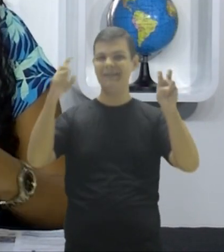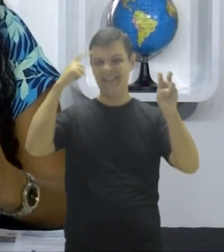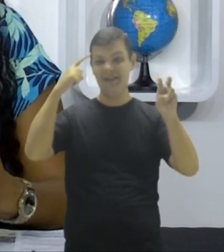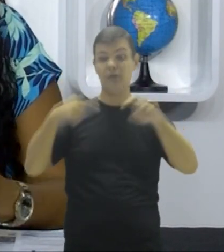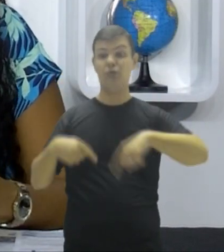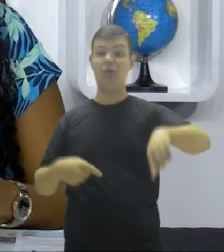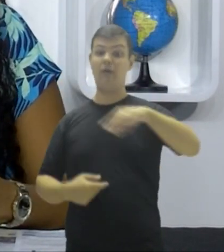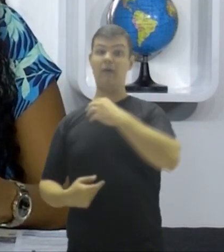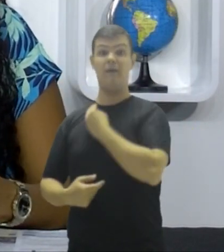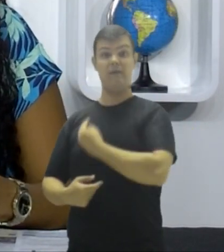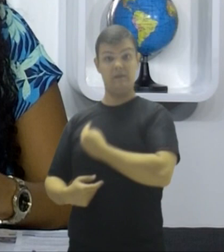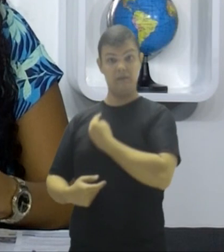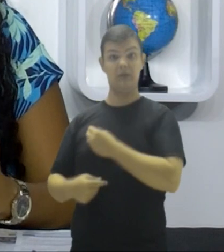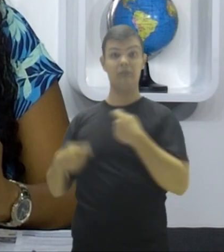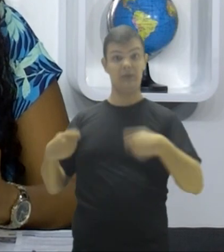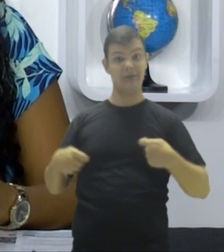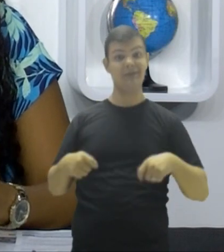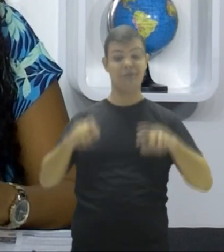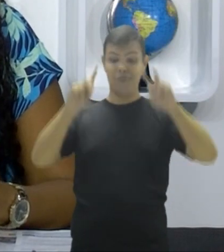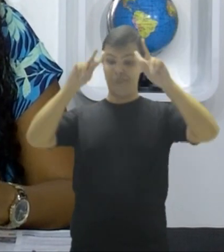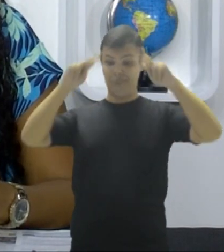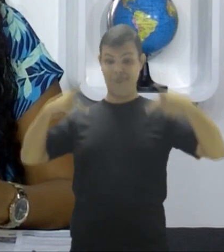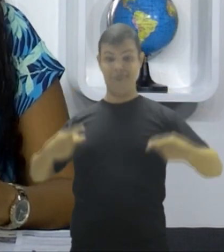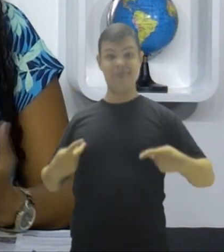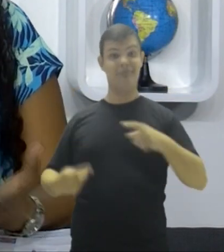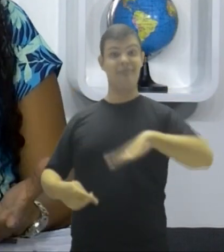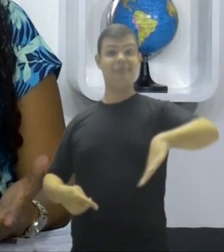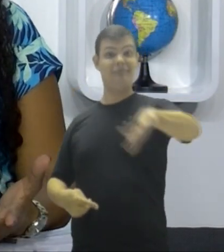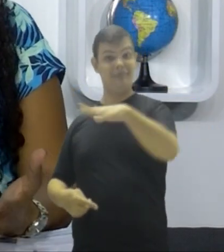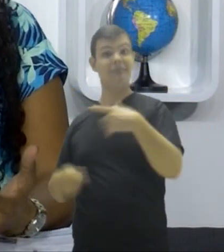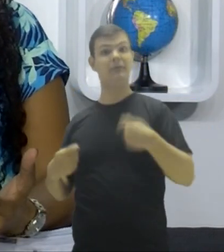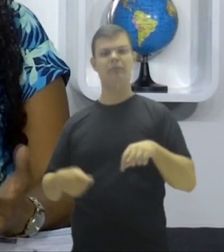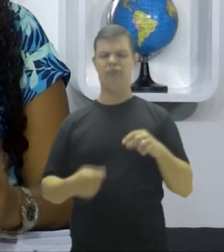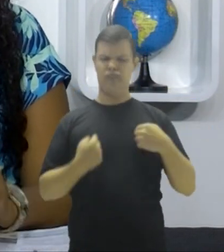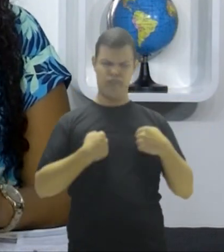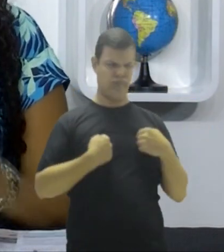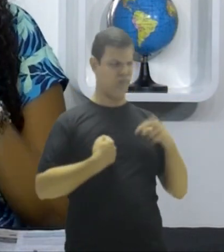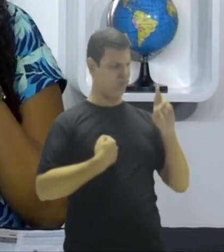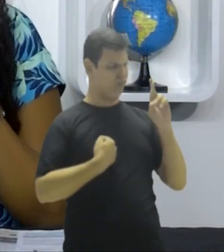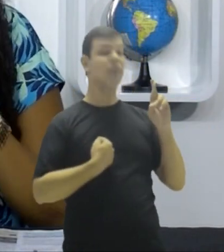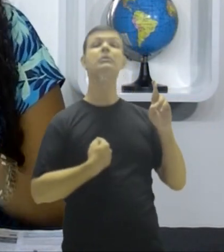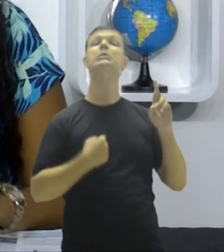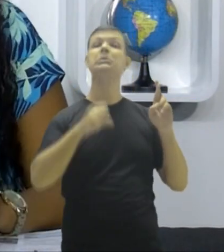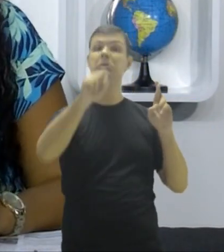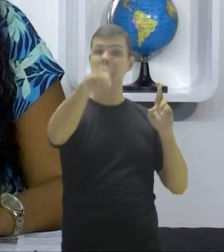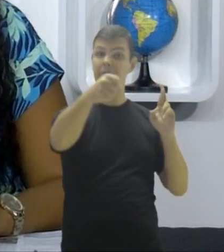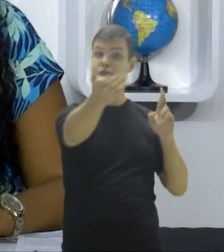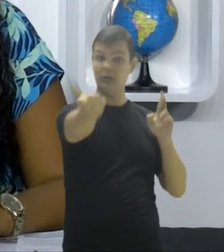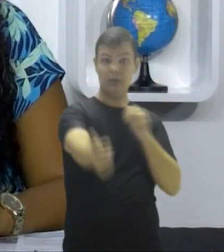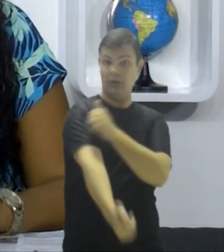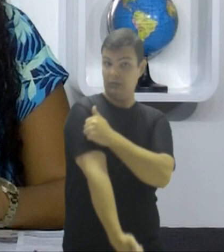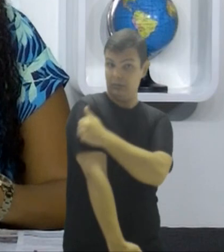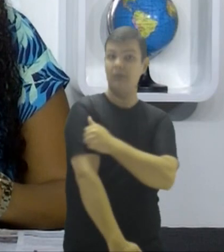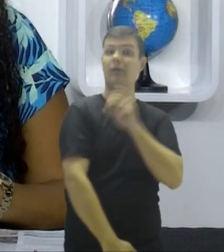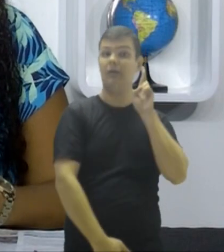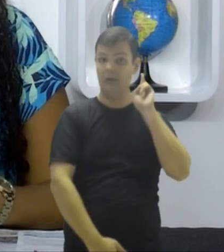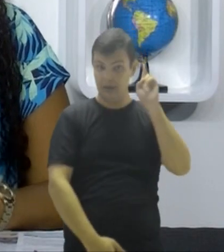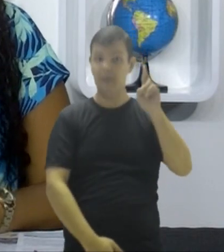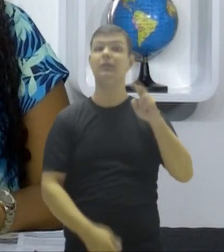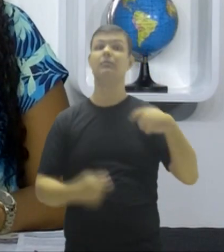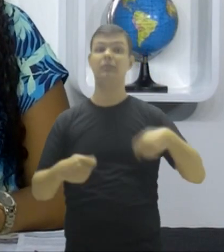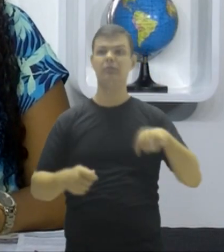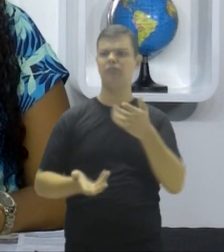de vida. E nós, seres humanos, somos responsáveis por isso. Eu, responsável, sim. Você, estudante, é responsável